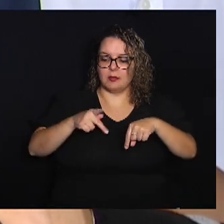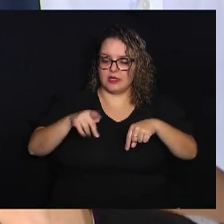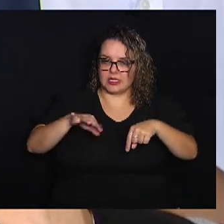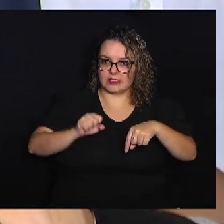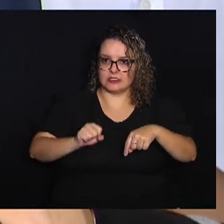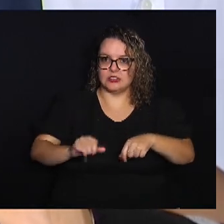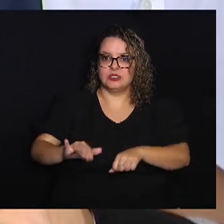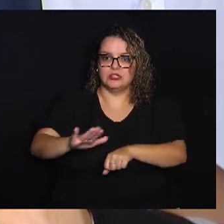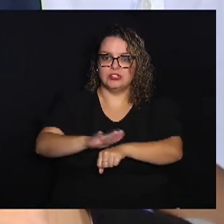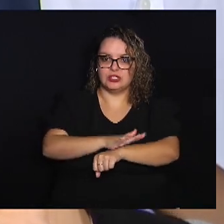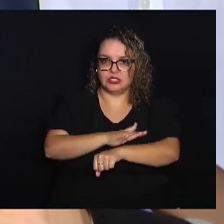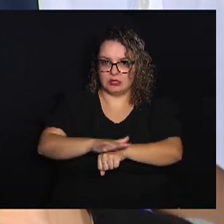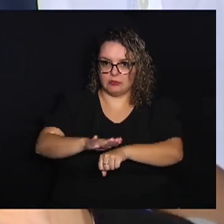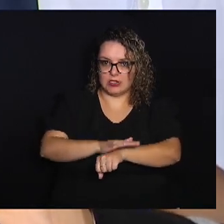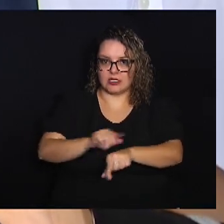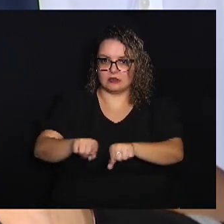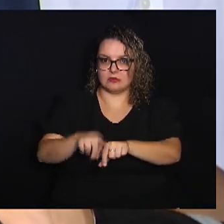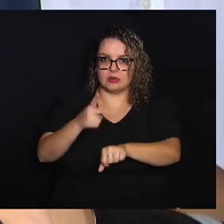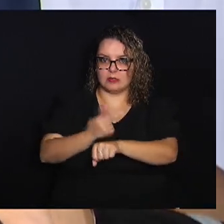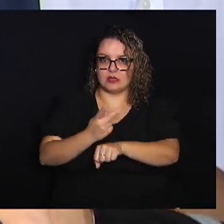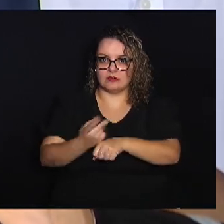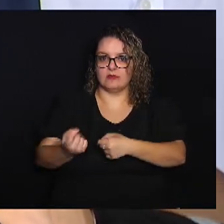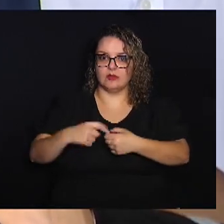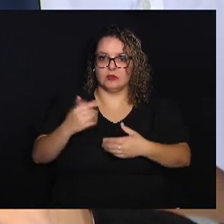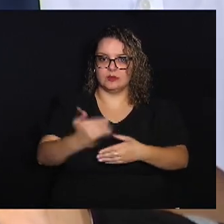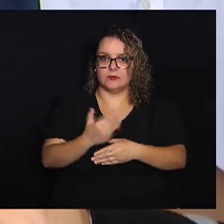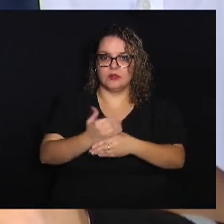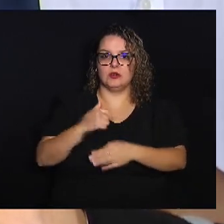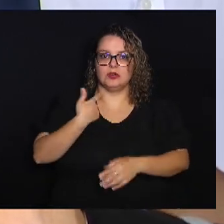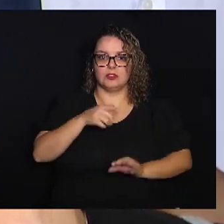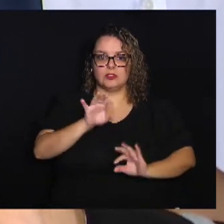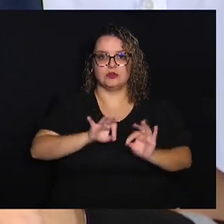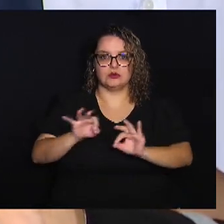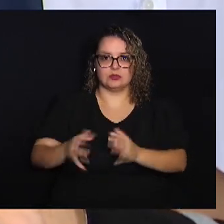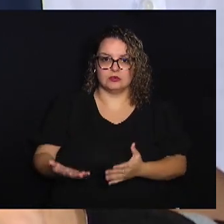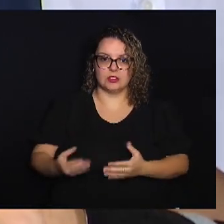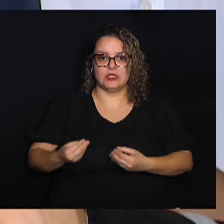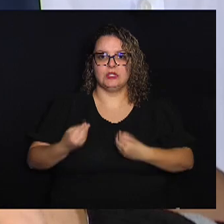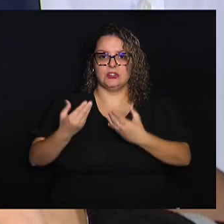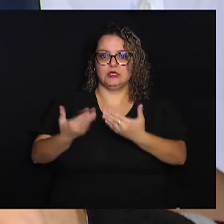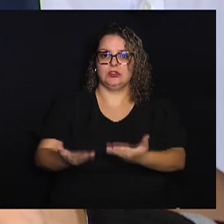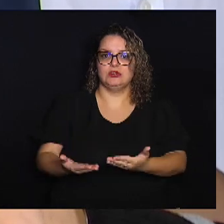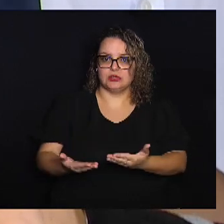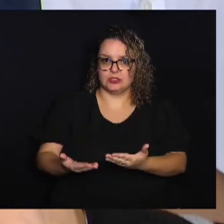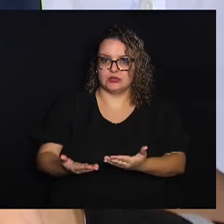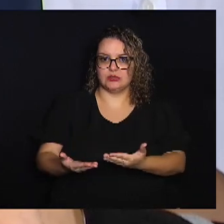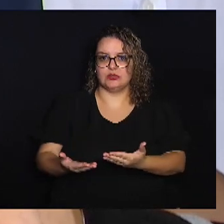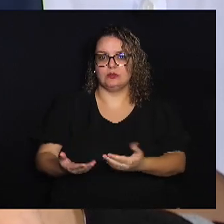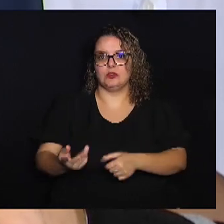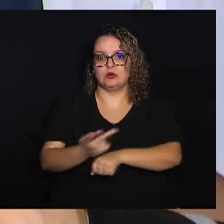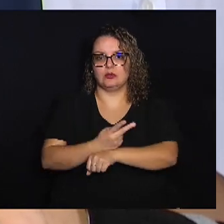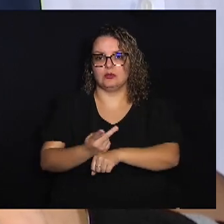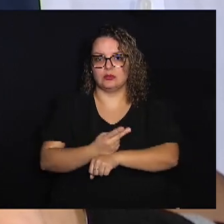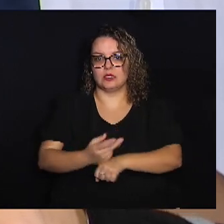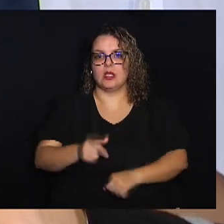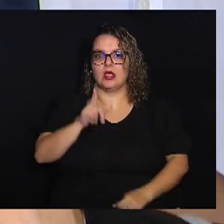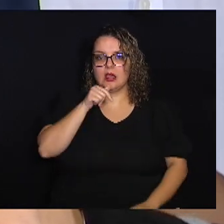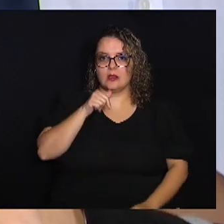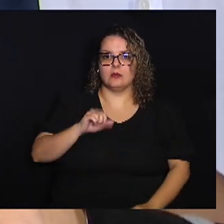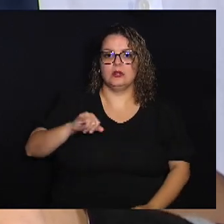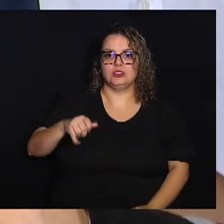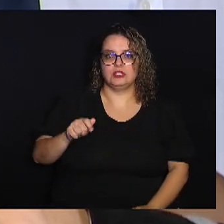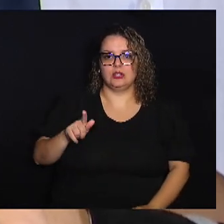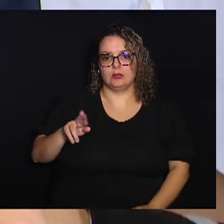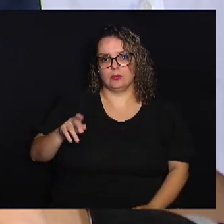estão retomando as suas obras e nós já estamos com os projetos de buscar água no rio Jaguari,